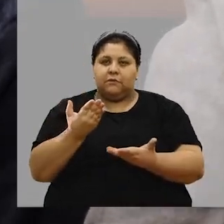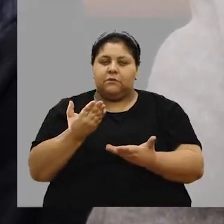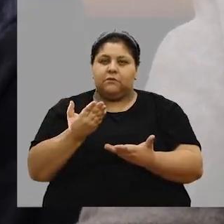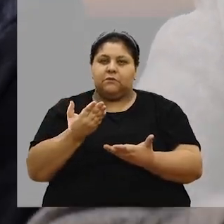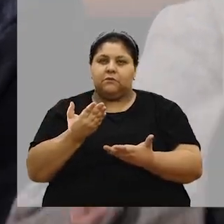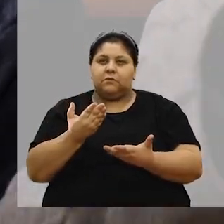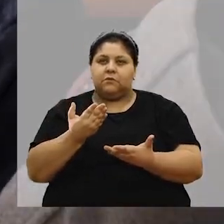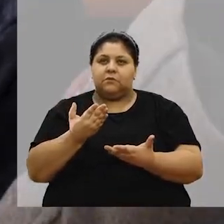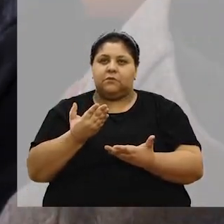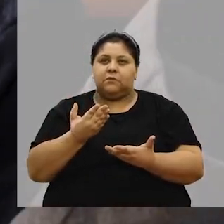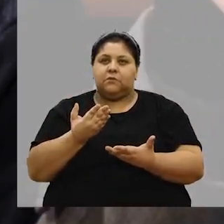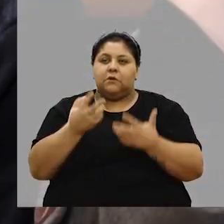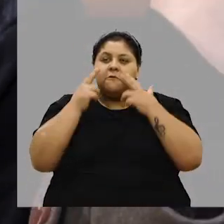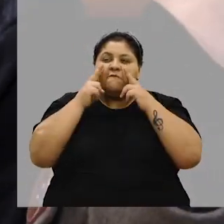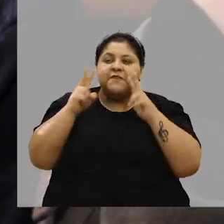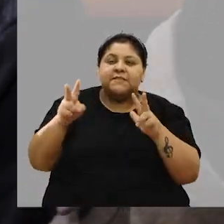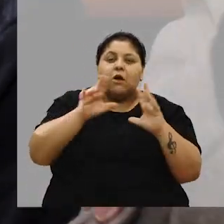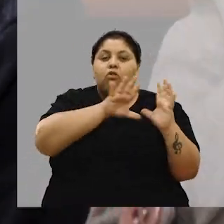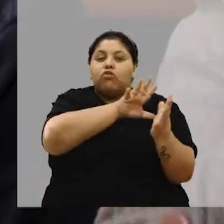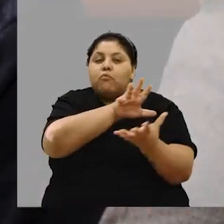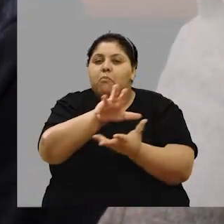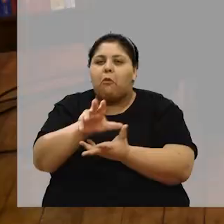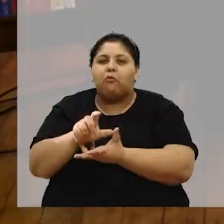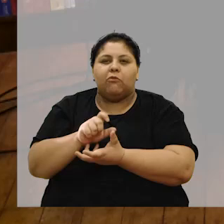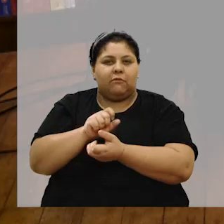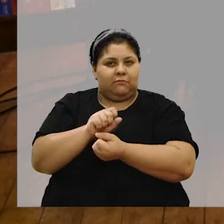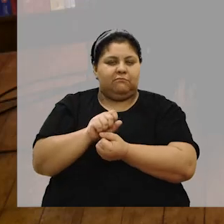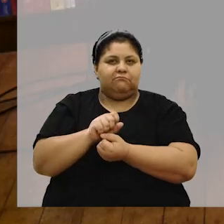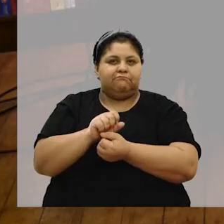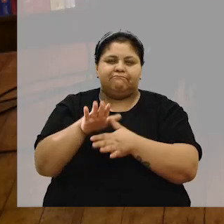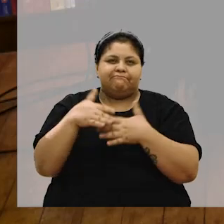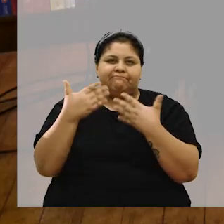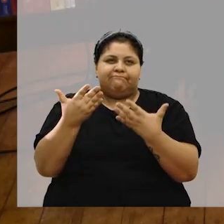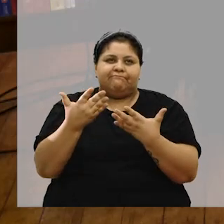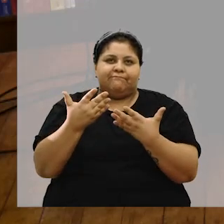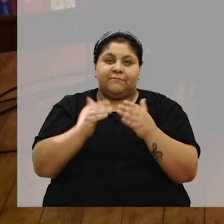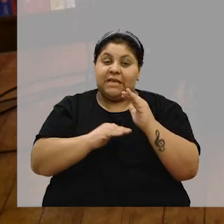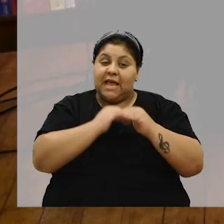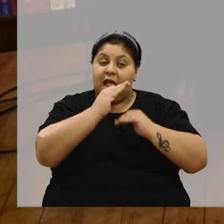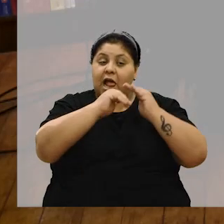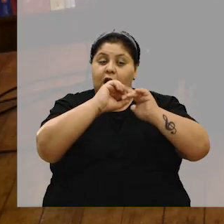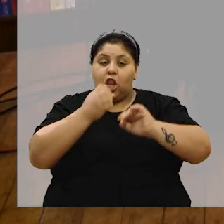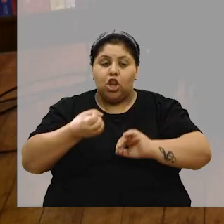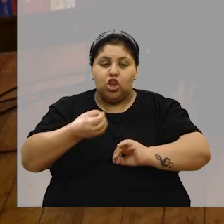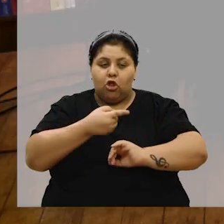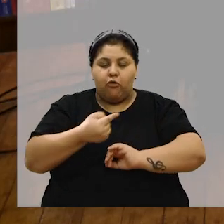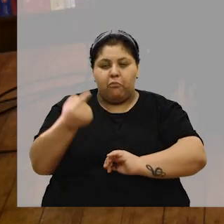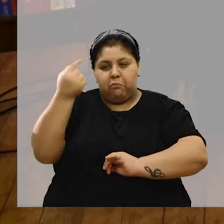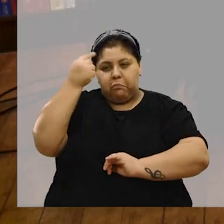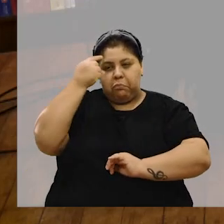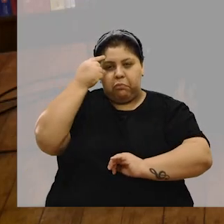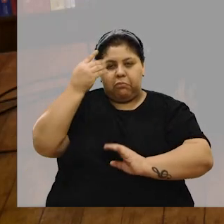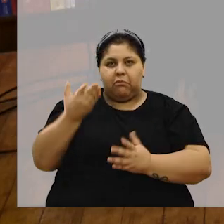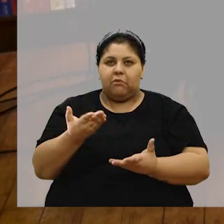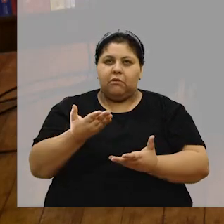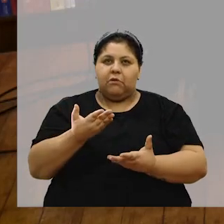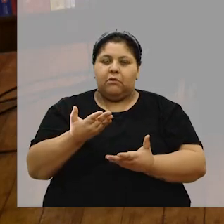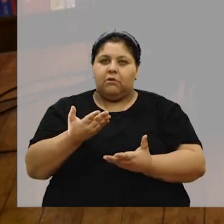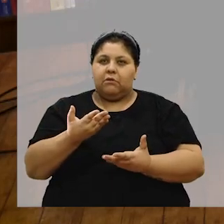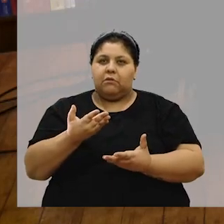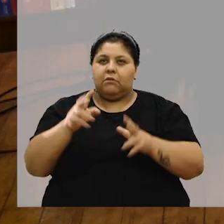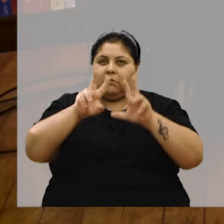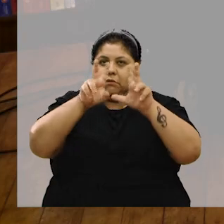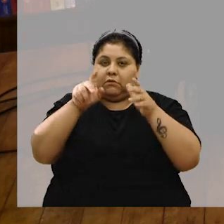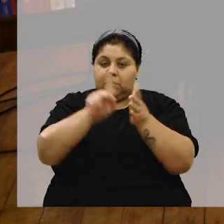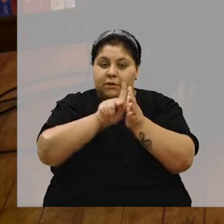é o seu pensamento, é a sua visão de mundo, enfim, é a construção de novas reflexões e